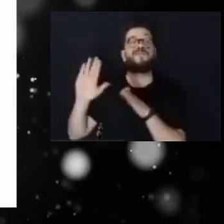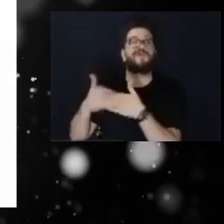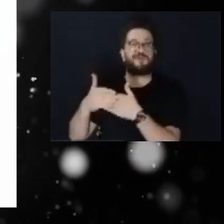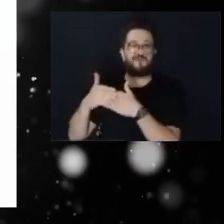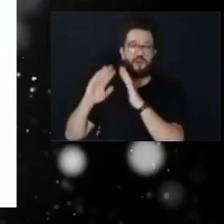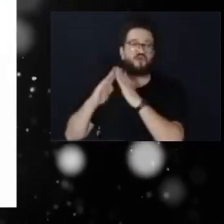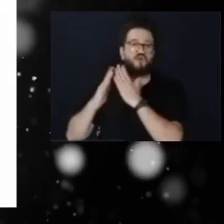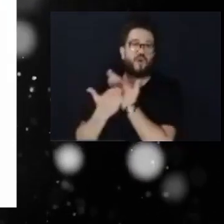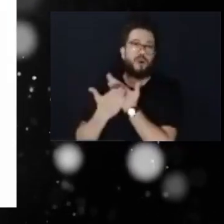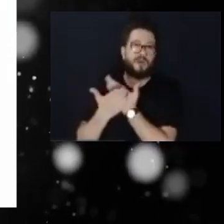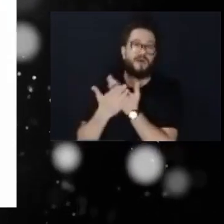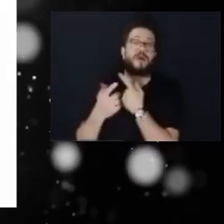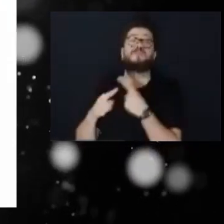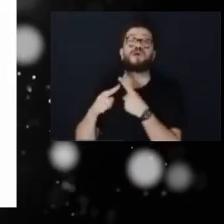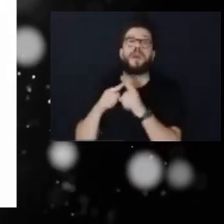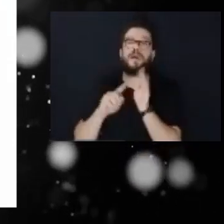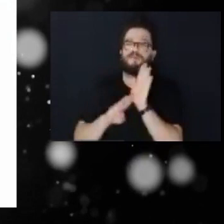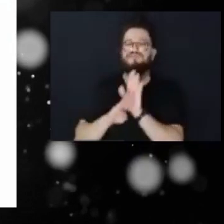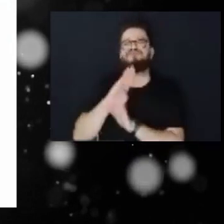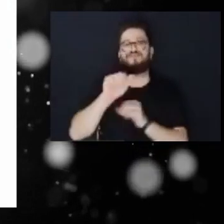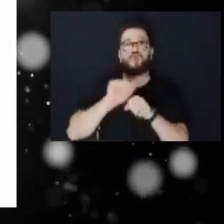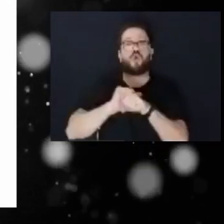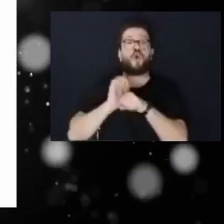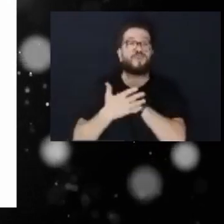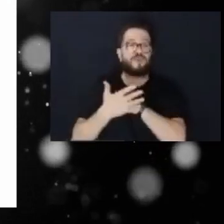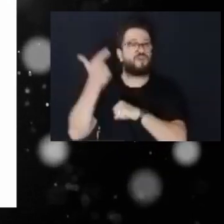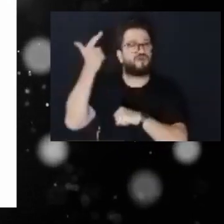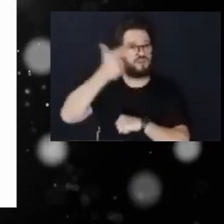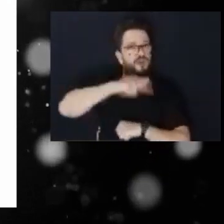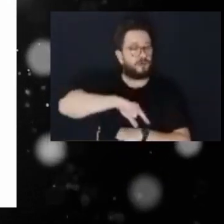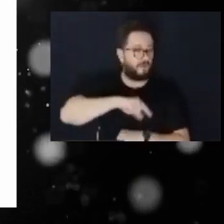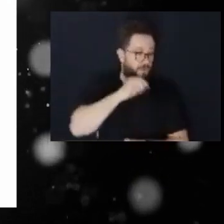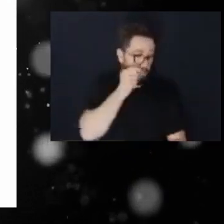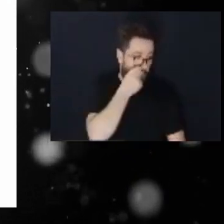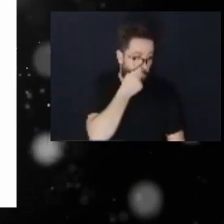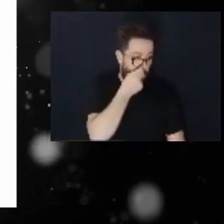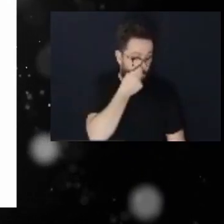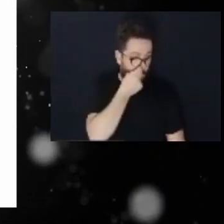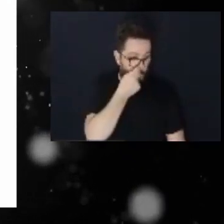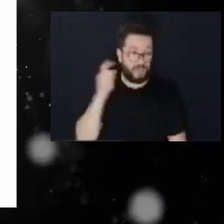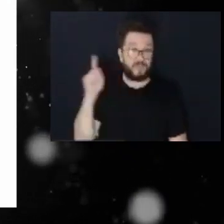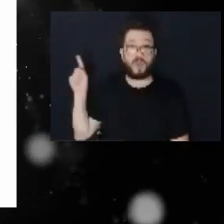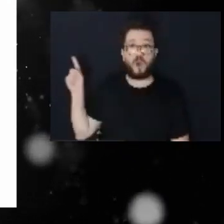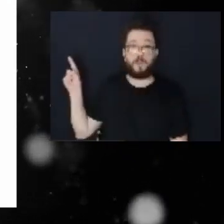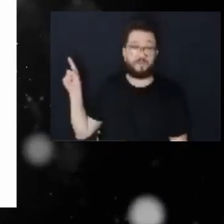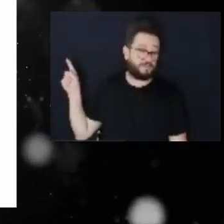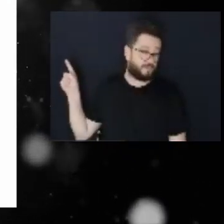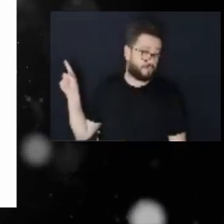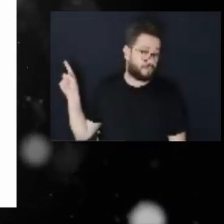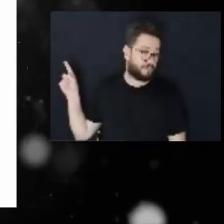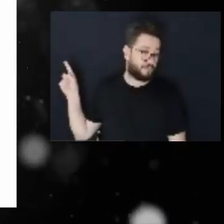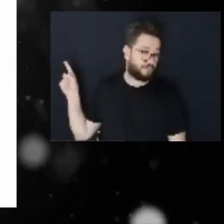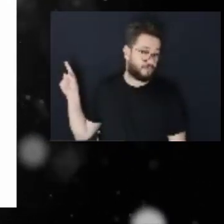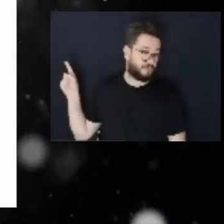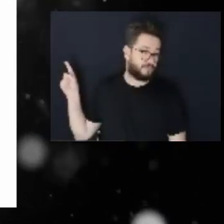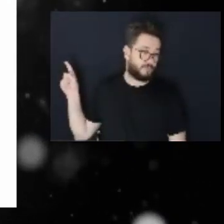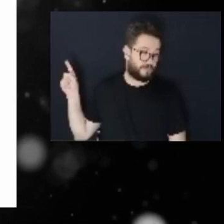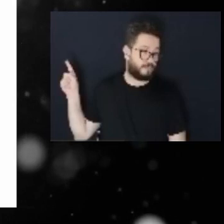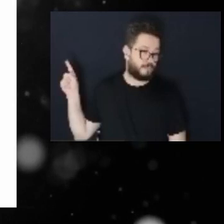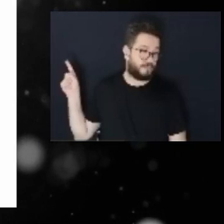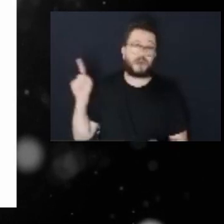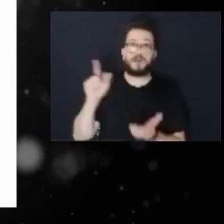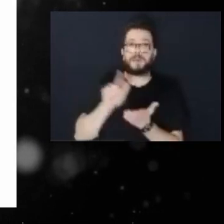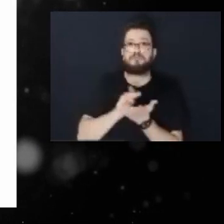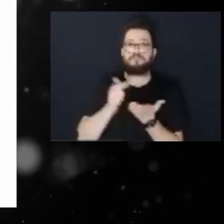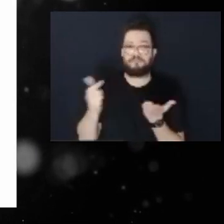Né? Esse estudo publicado na Science coloca em xeque dados suíços que mostravam que era